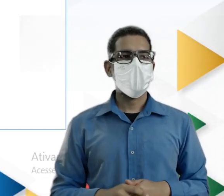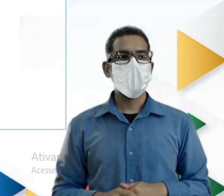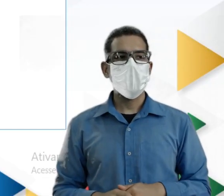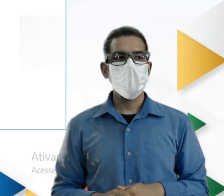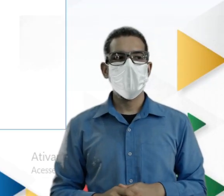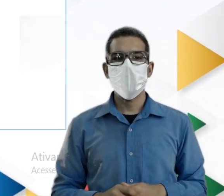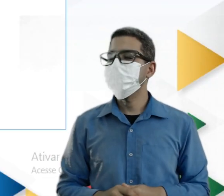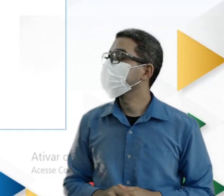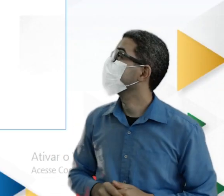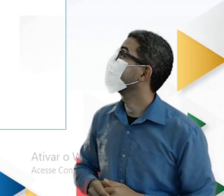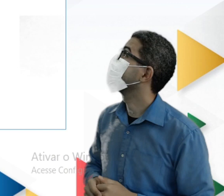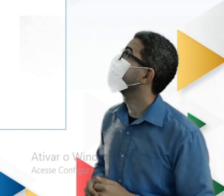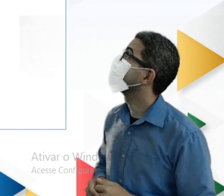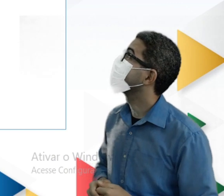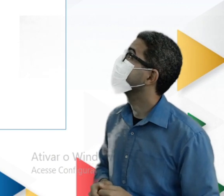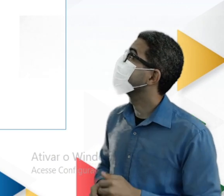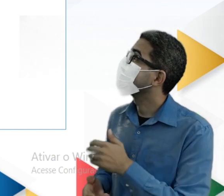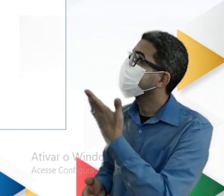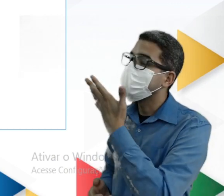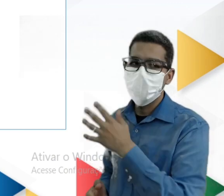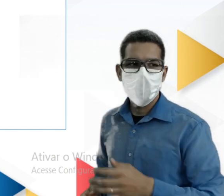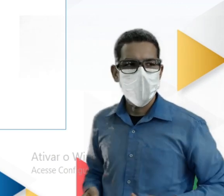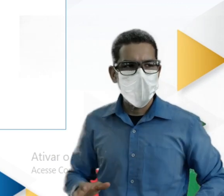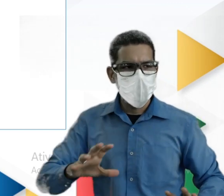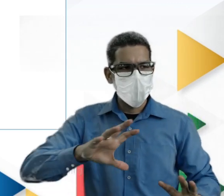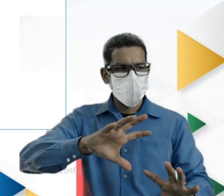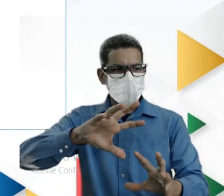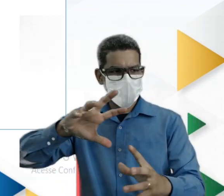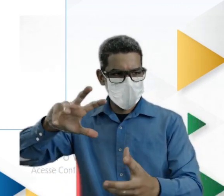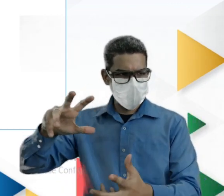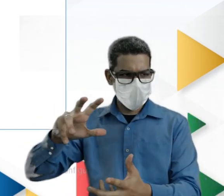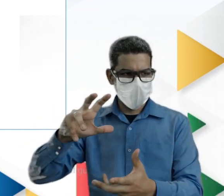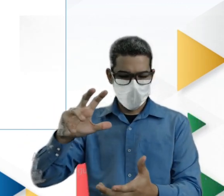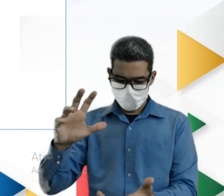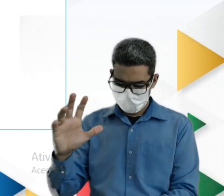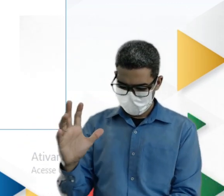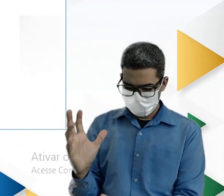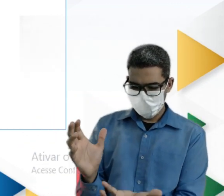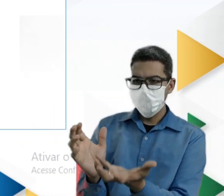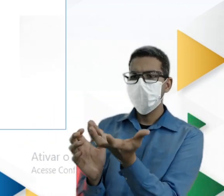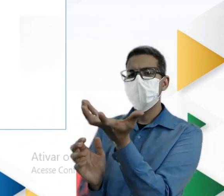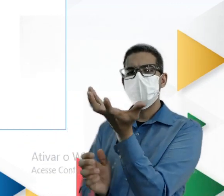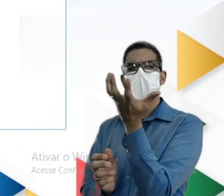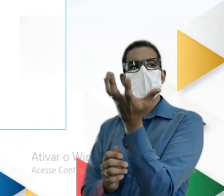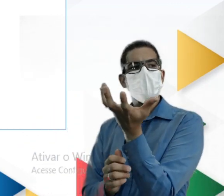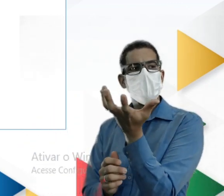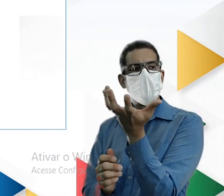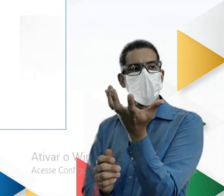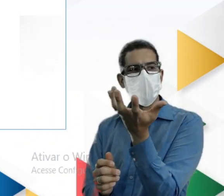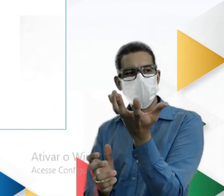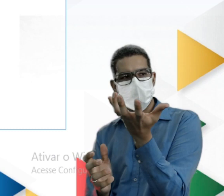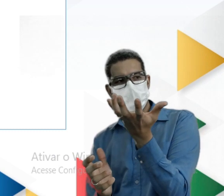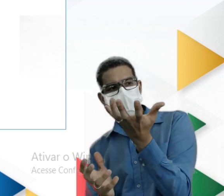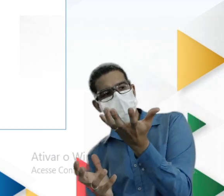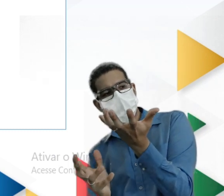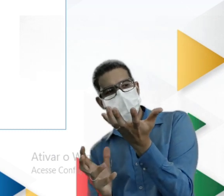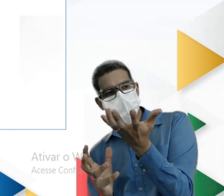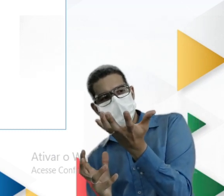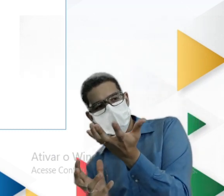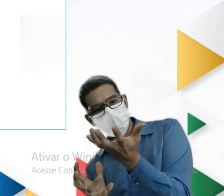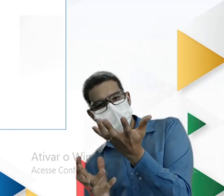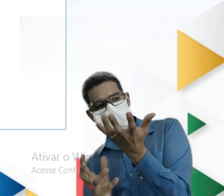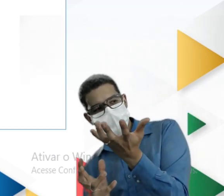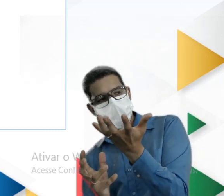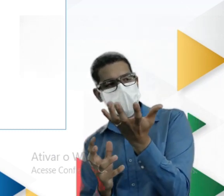Olha uma pessoa aí segurando o nosso mundinho, o crescimento do nosso mundinho, está lá despencando assim.